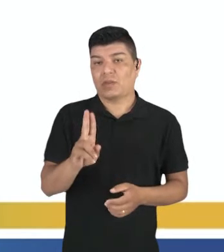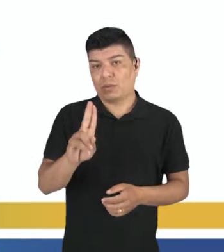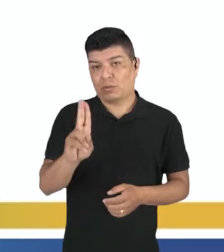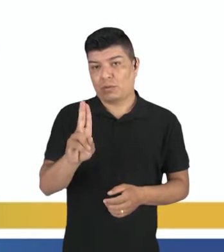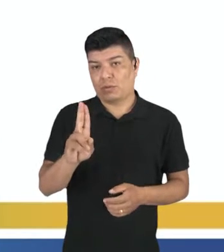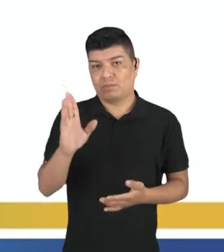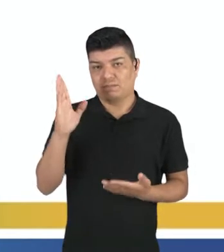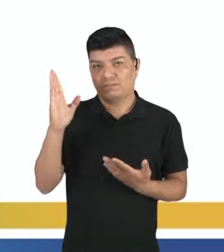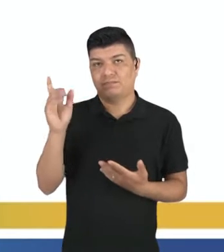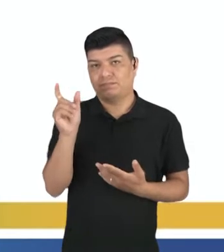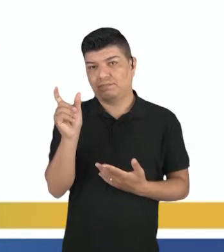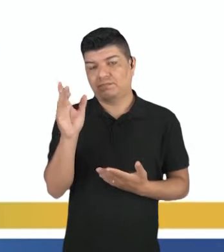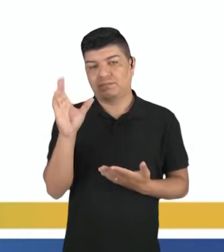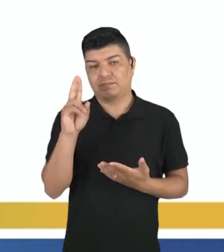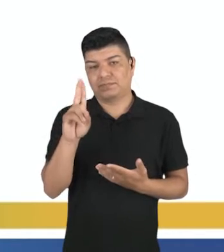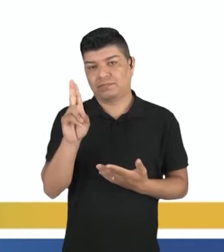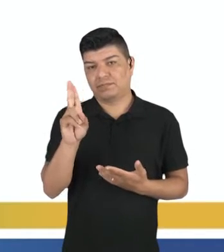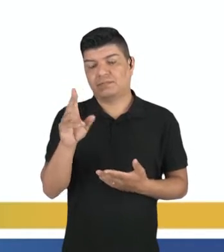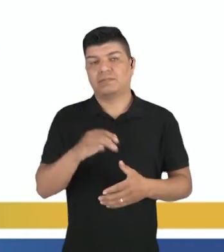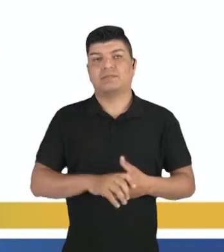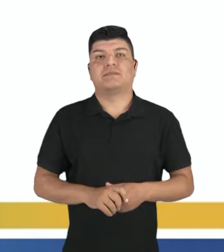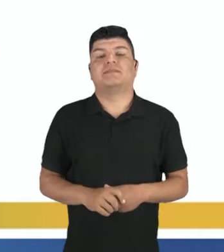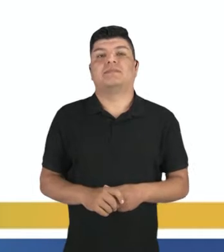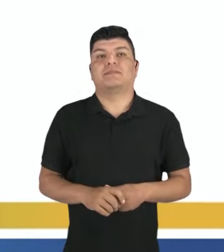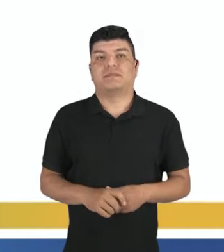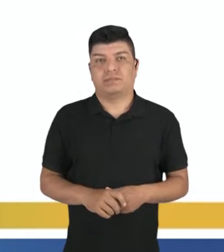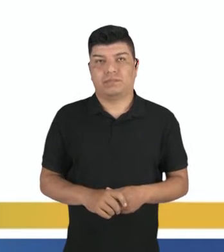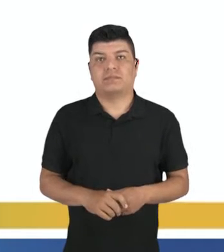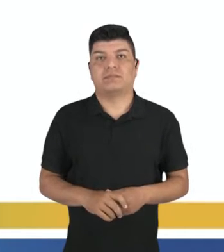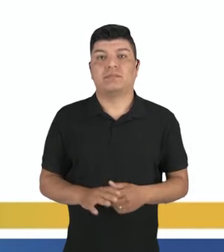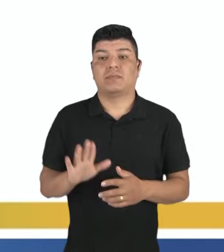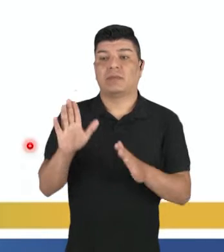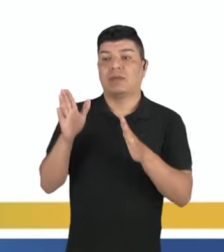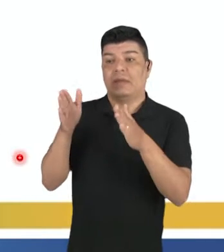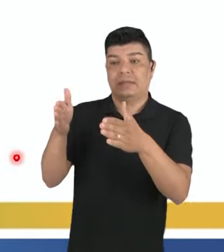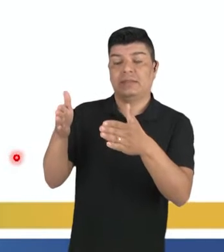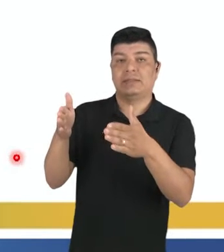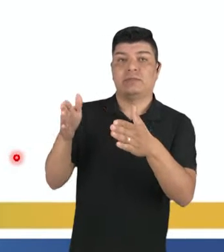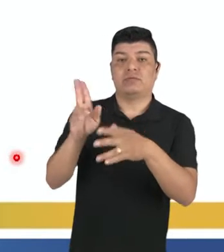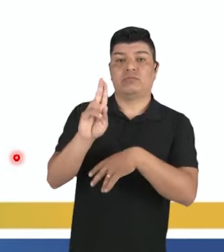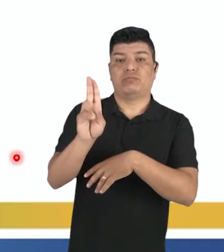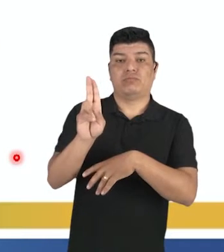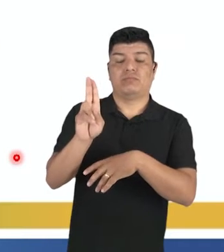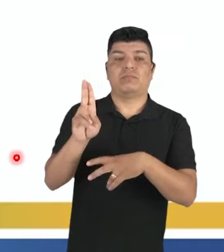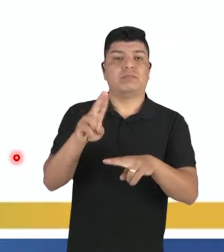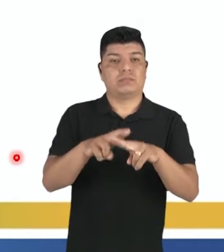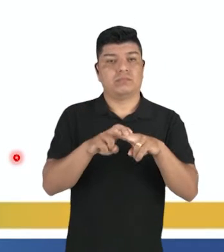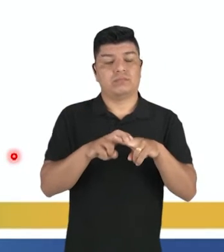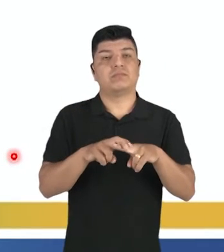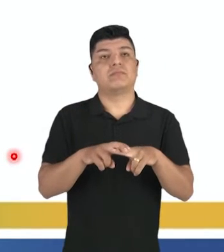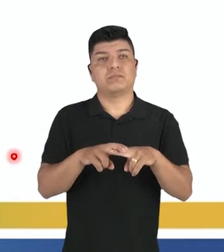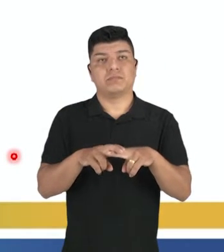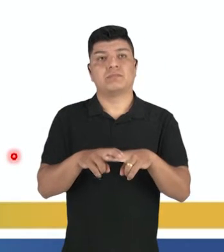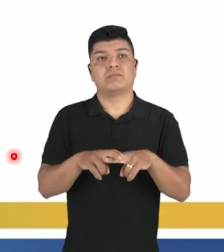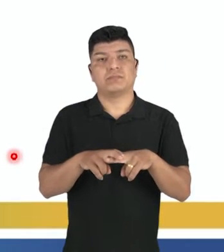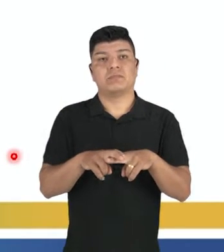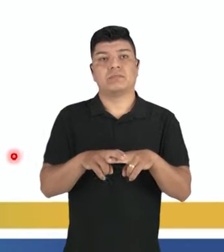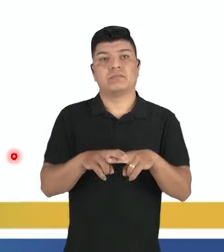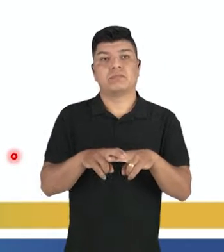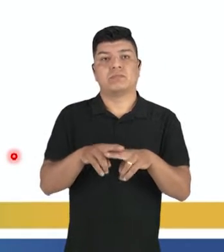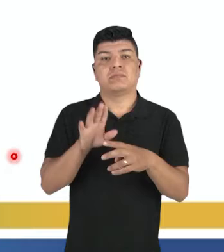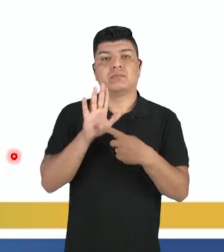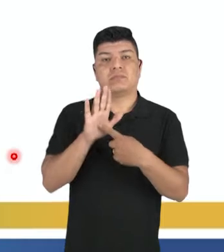nome. Então, esse ele aqui faz referência a nome. Então, por isso, né, ele